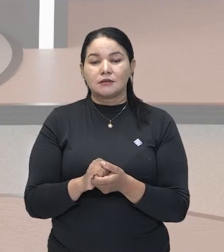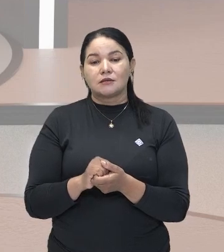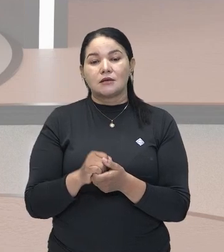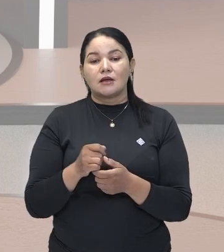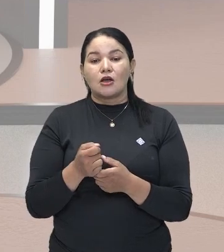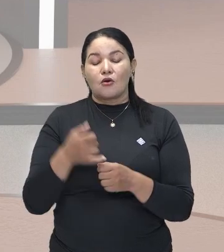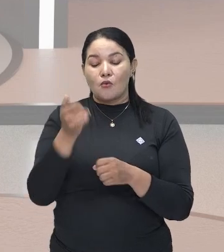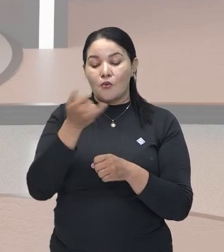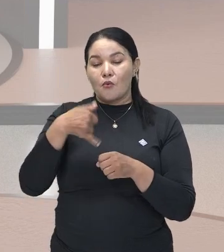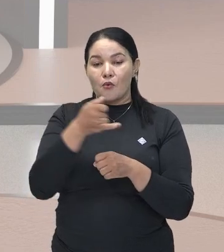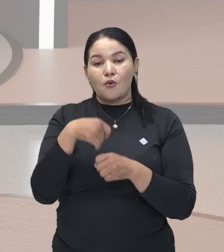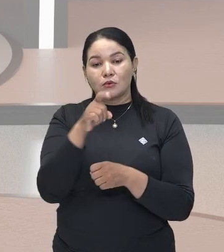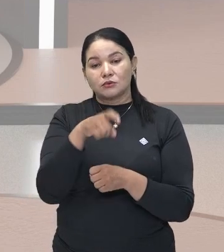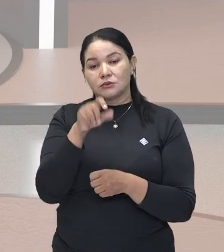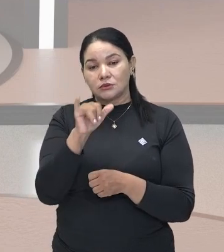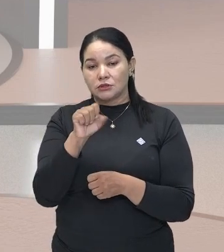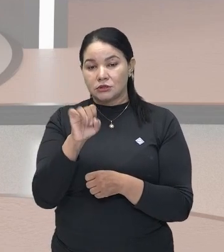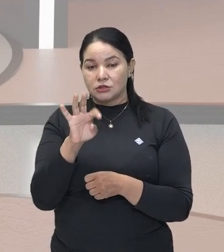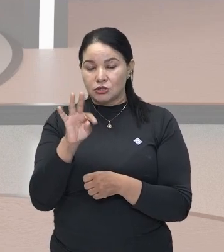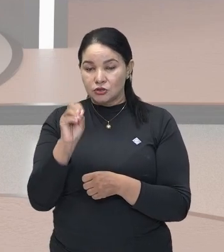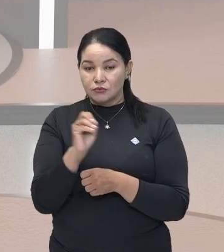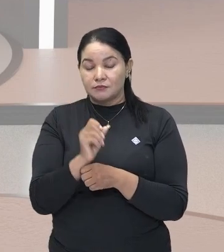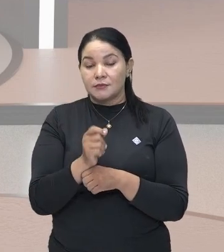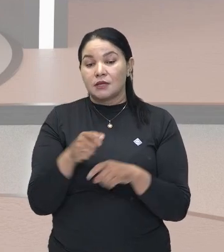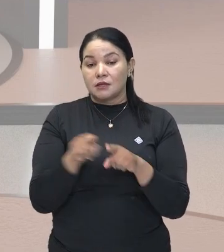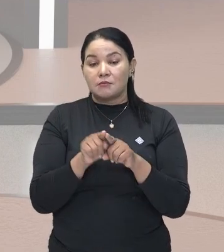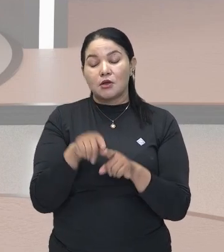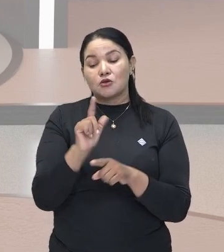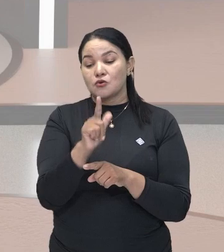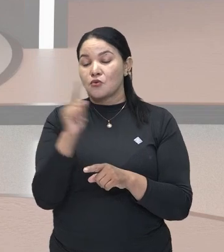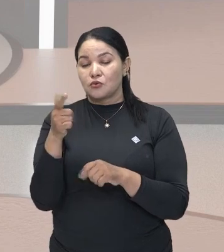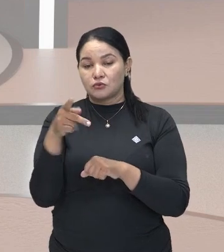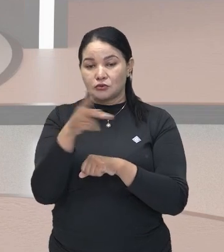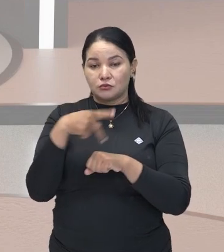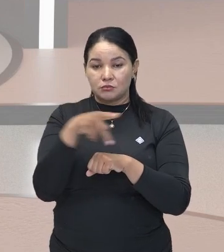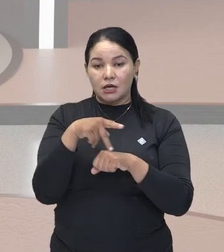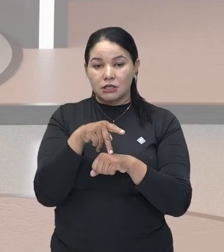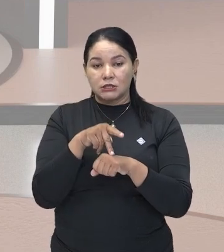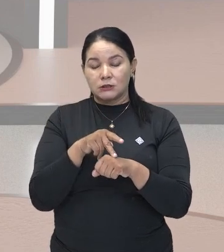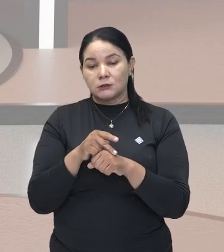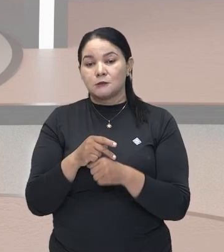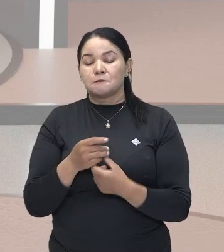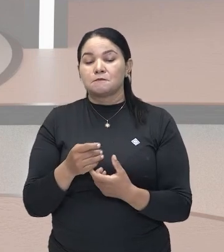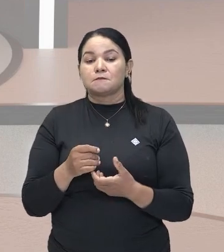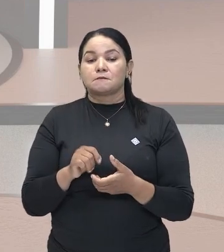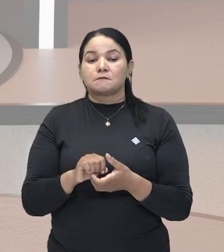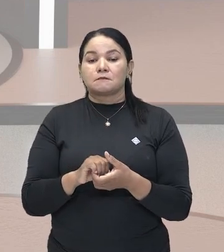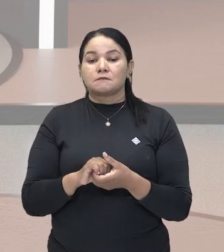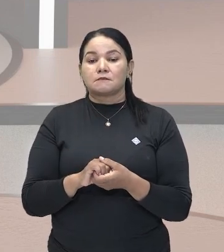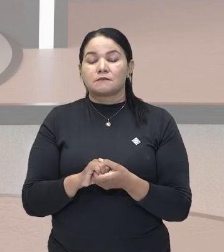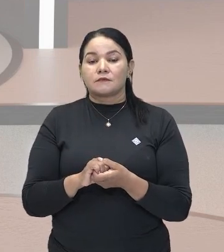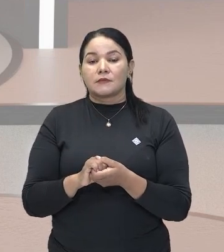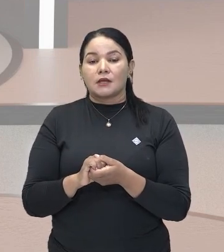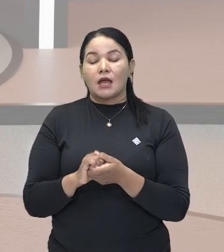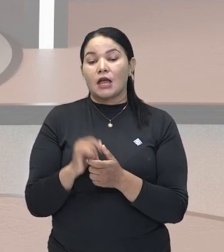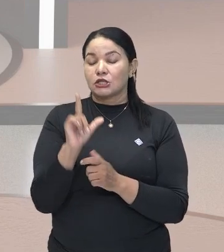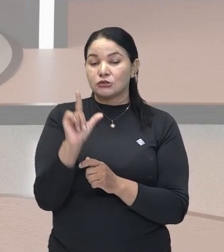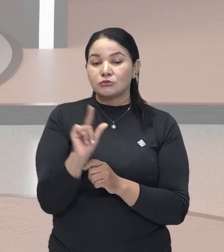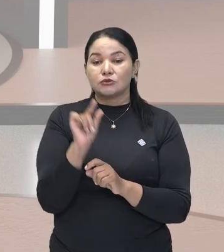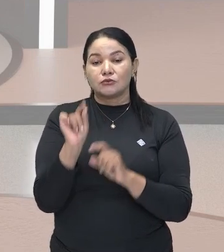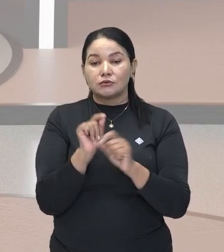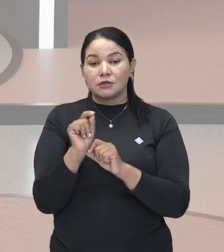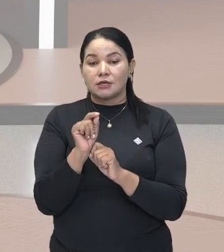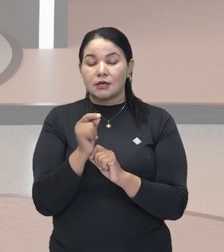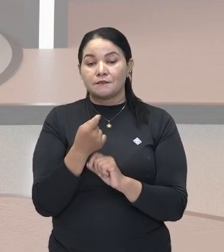aí a importação de petróleo de outros países e também acabou reduzindo ali a sua dependência